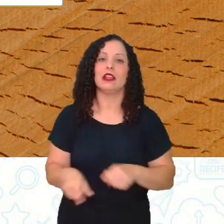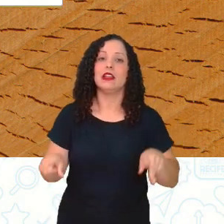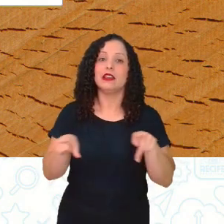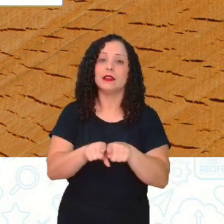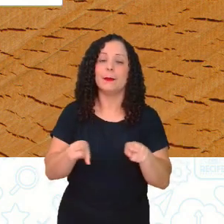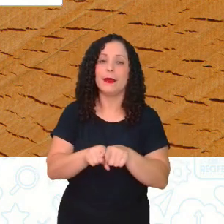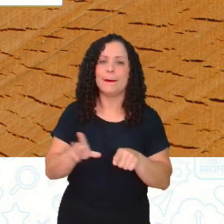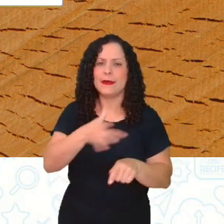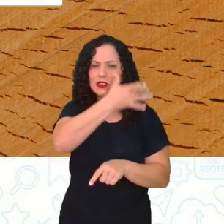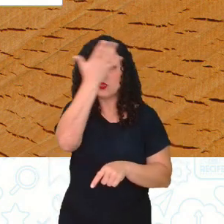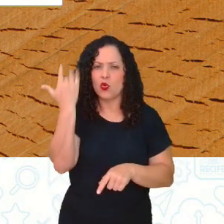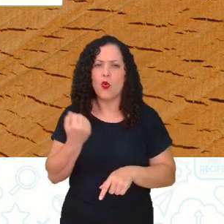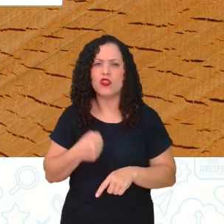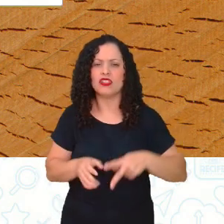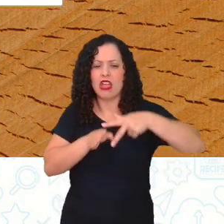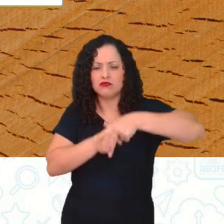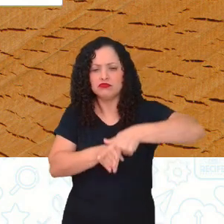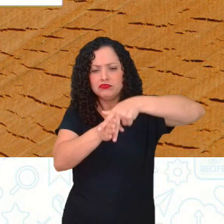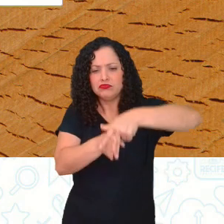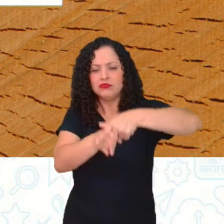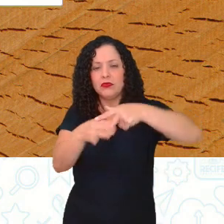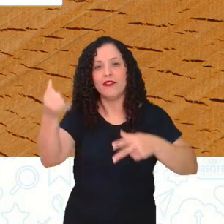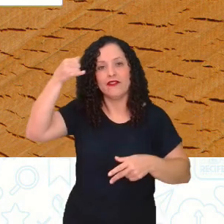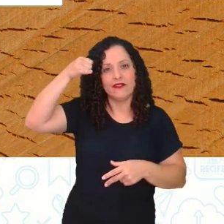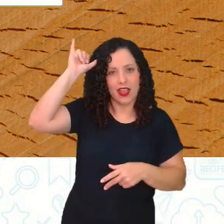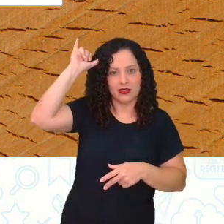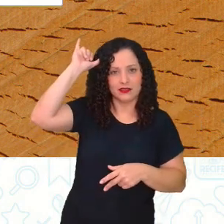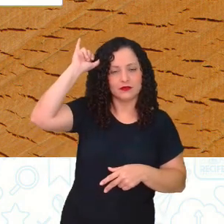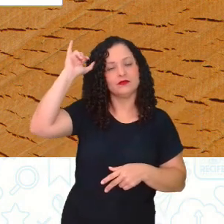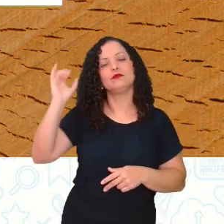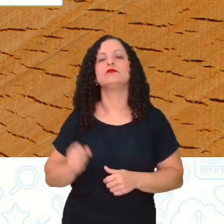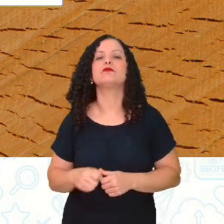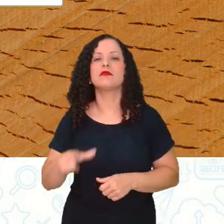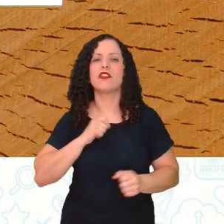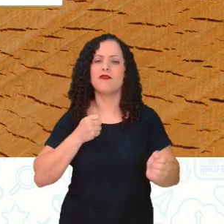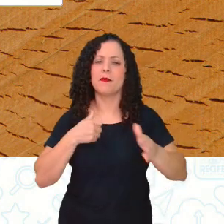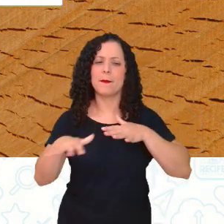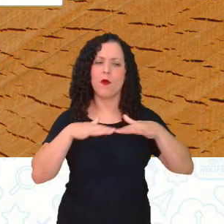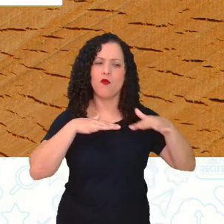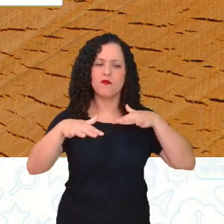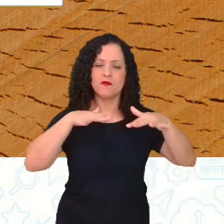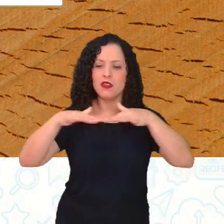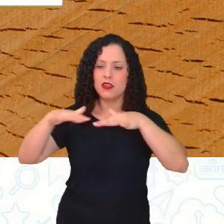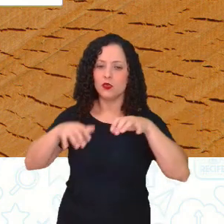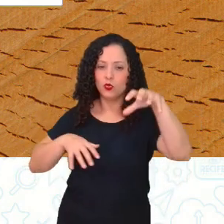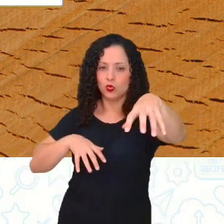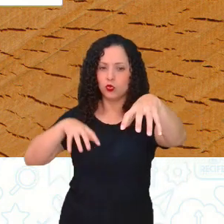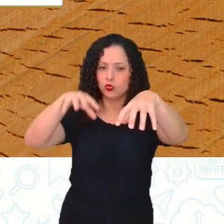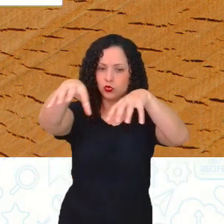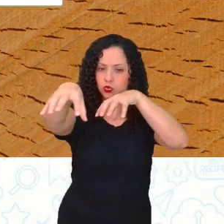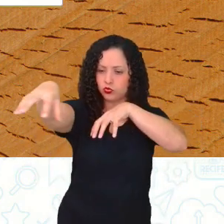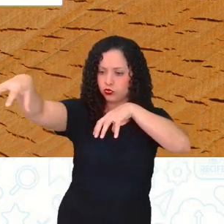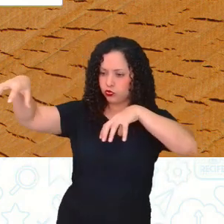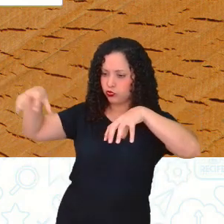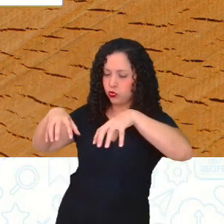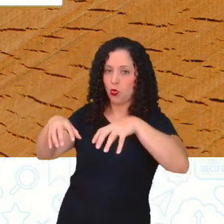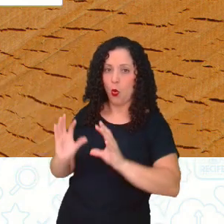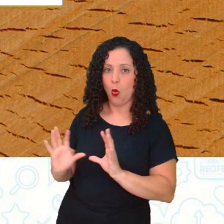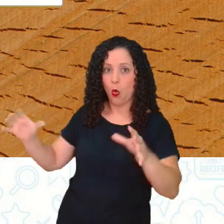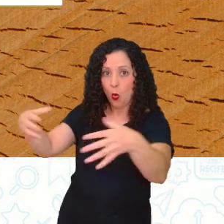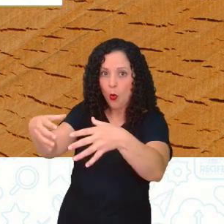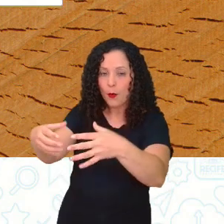vaqueiros, certo? Então, houve um movimento muito grande dessas camadas que estavam sofrendo com